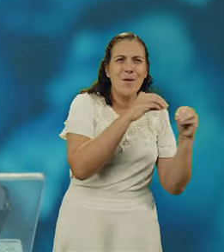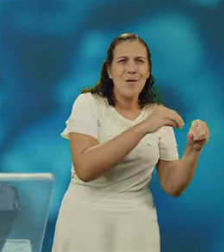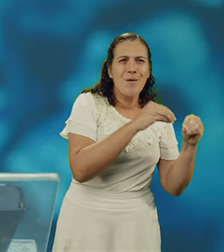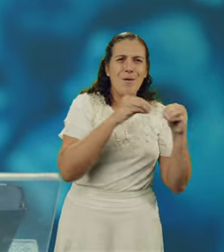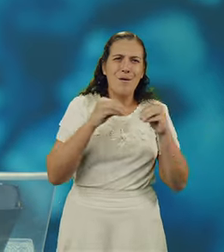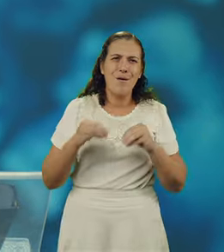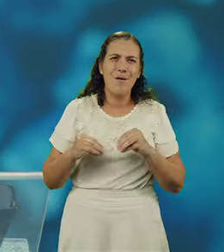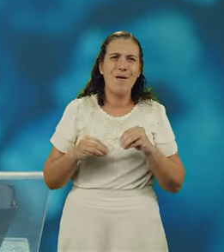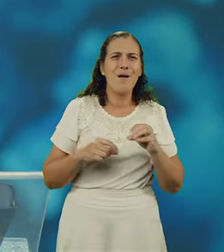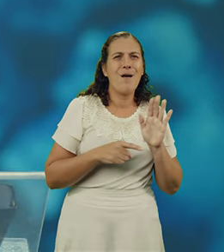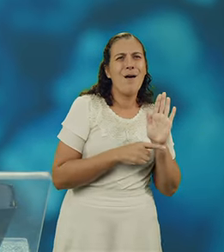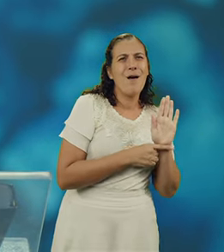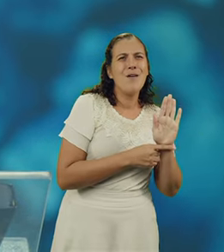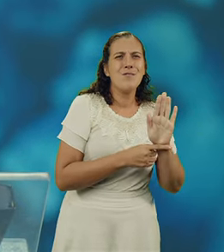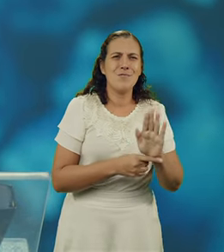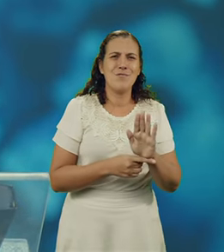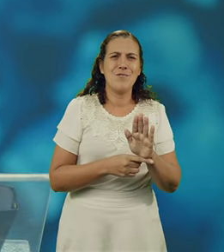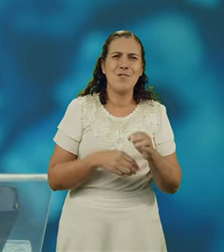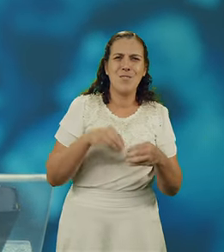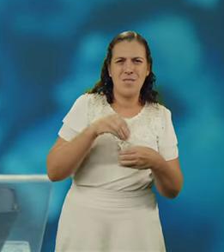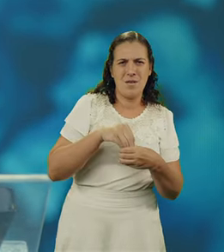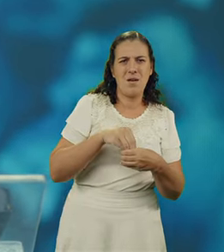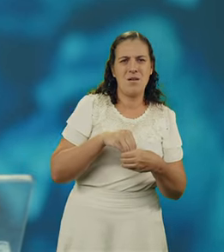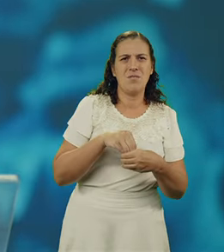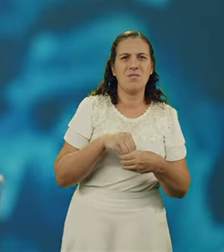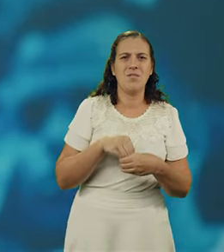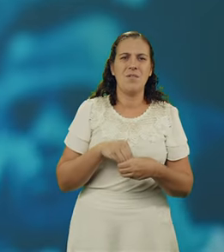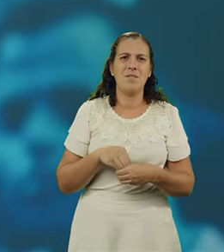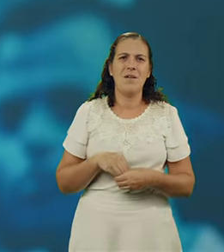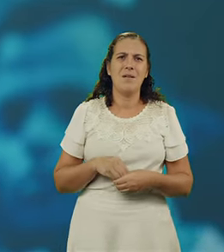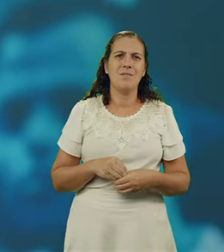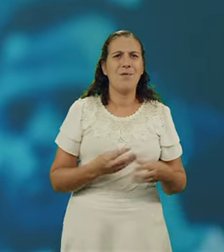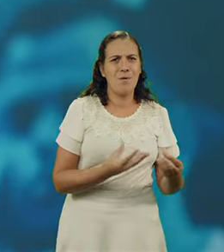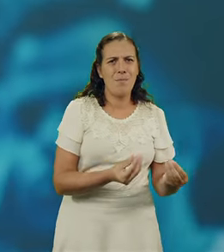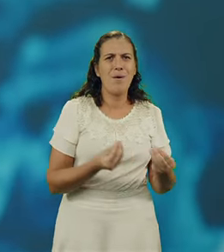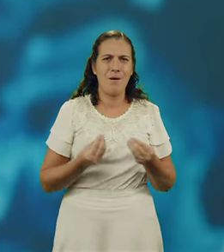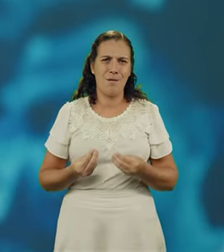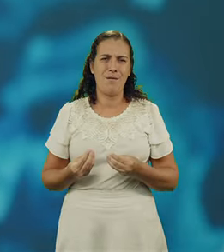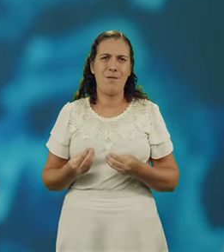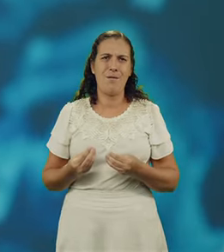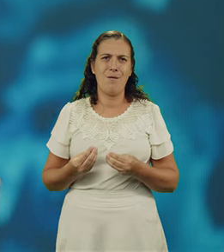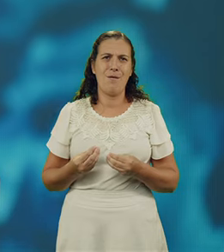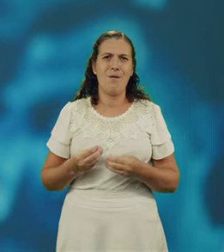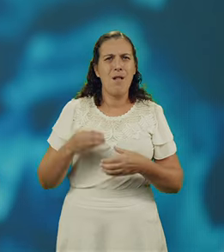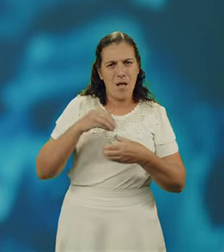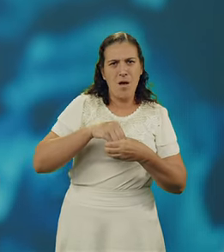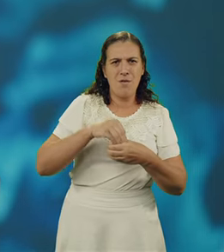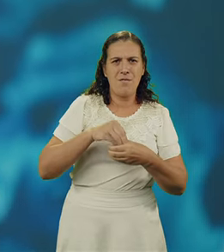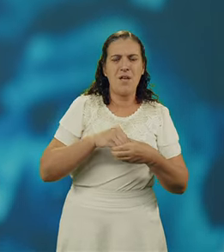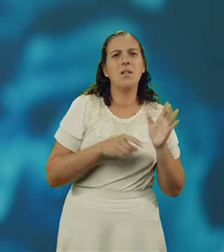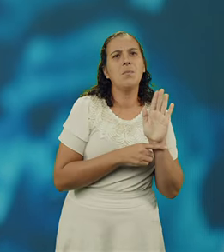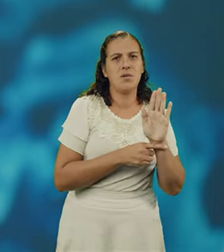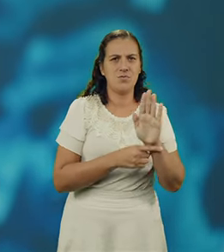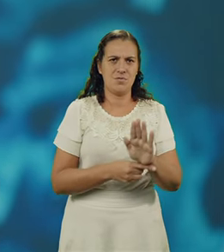aí agora. Eu quero orar com você com os recursos. Pega agora, em nome de Jesus, uma oferta para ajudar na obra de Deus.